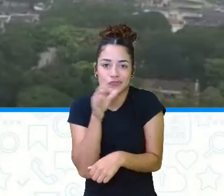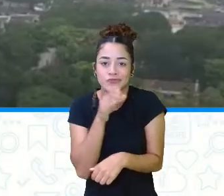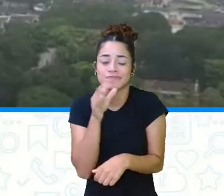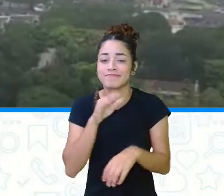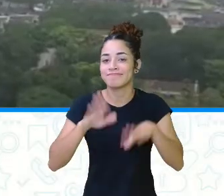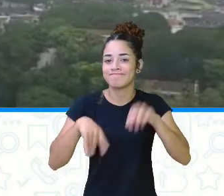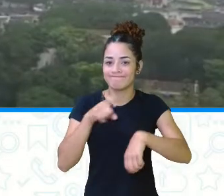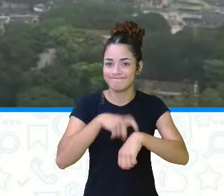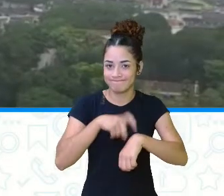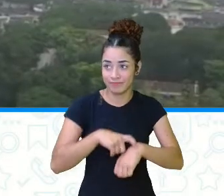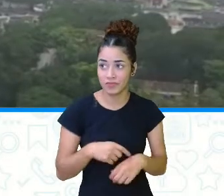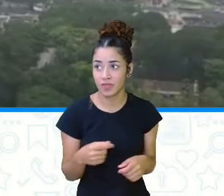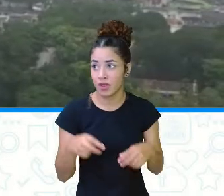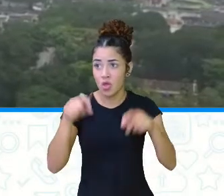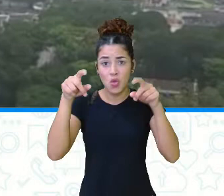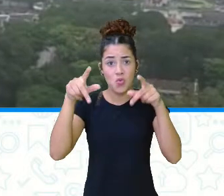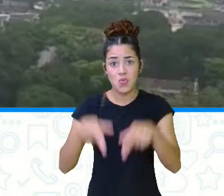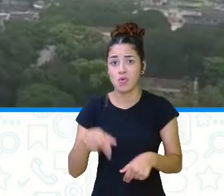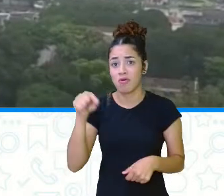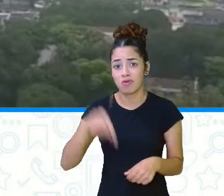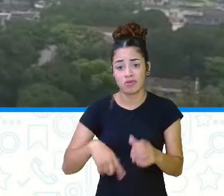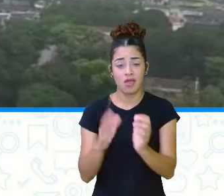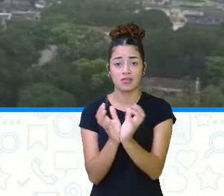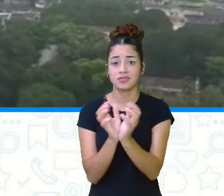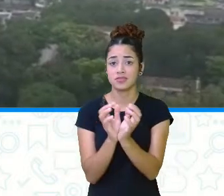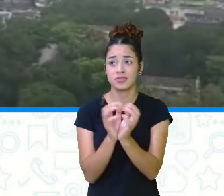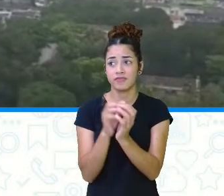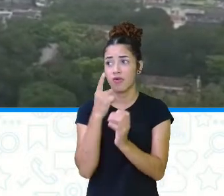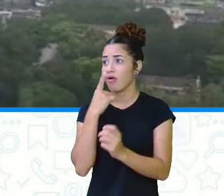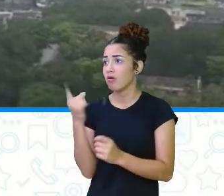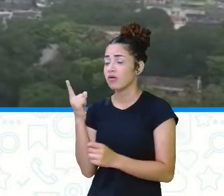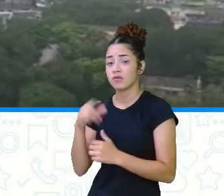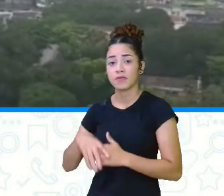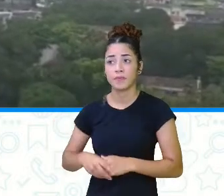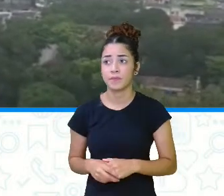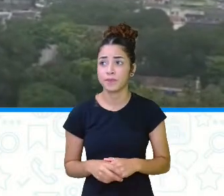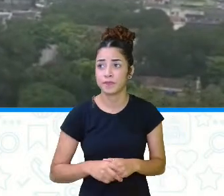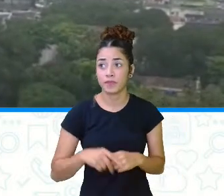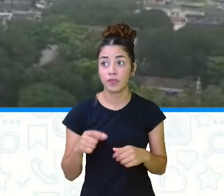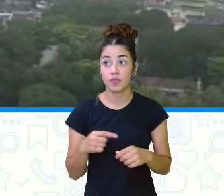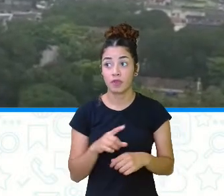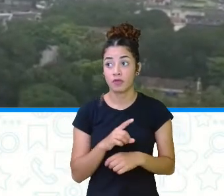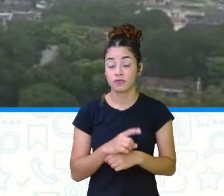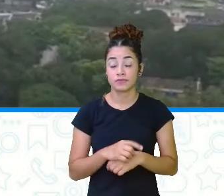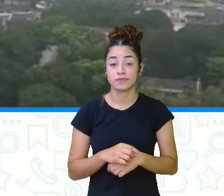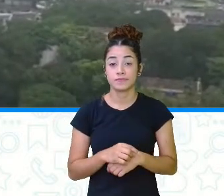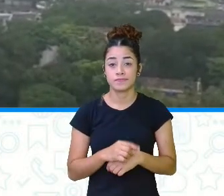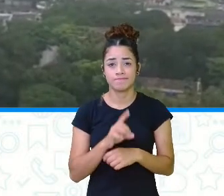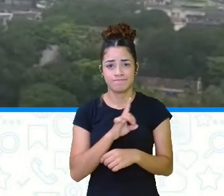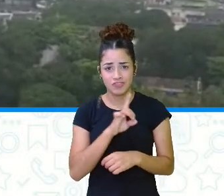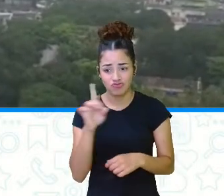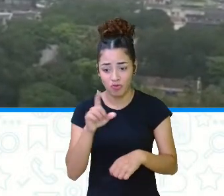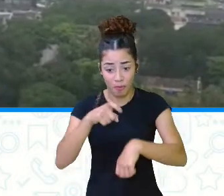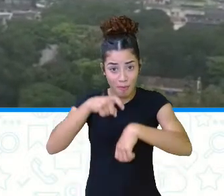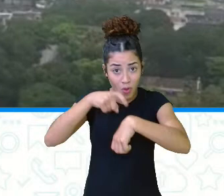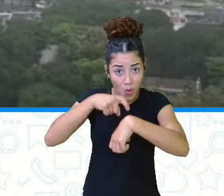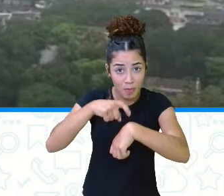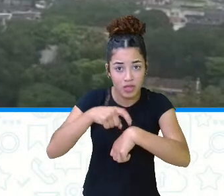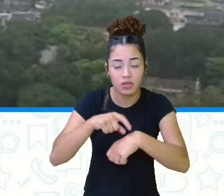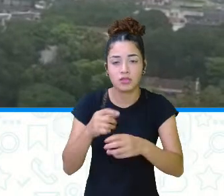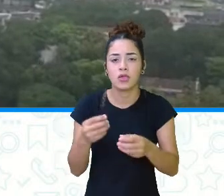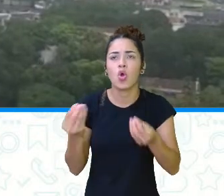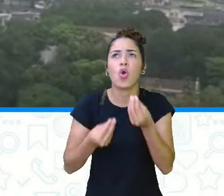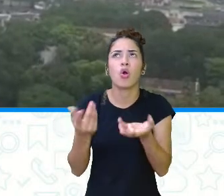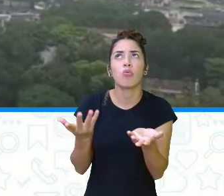aqui na cidade do Recife, olha só, a gente pode observar aqui, pela cidade do Recife, que o dia que desse aqui, esse momento, está o